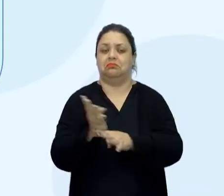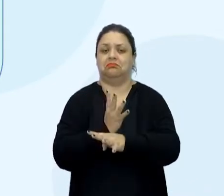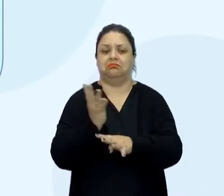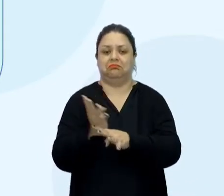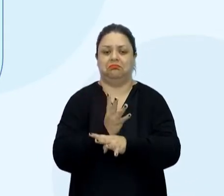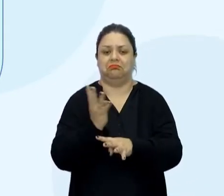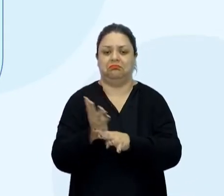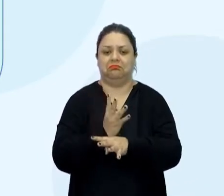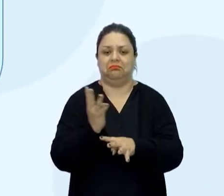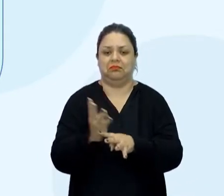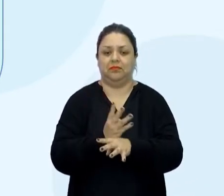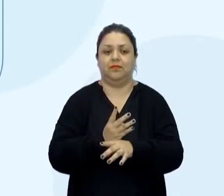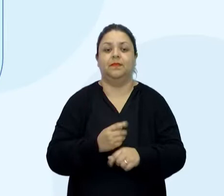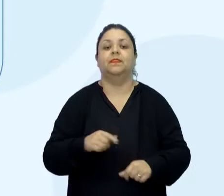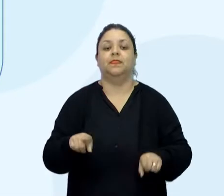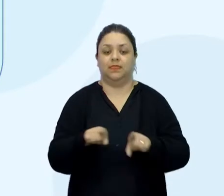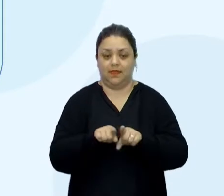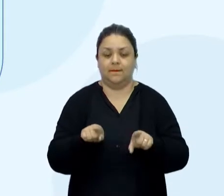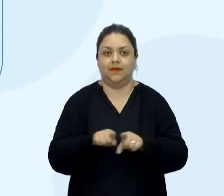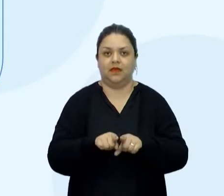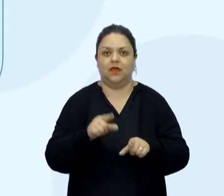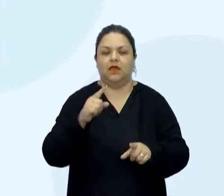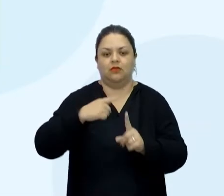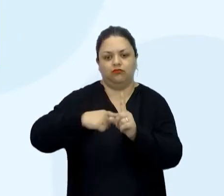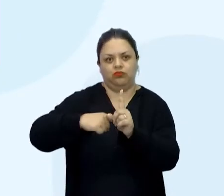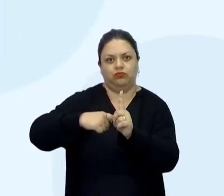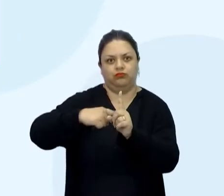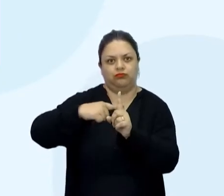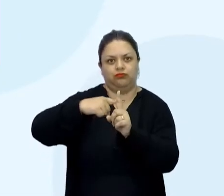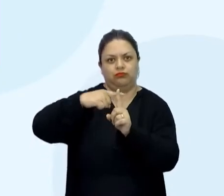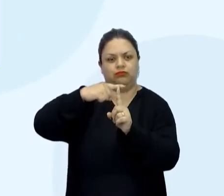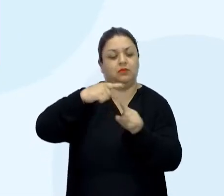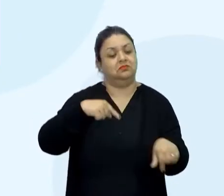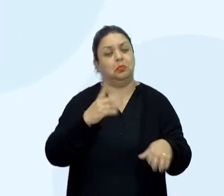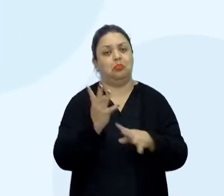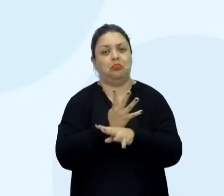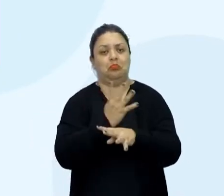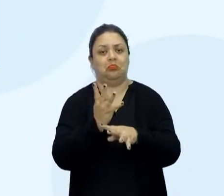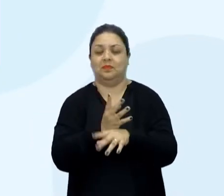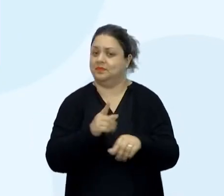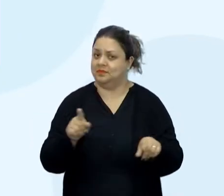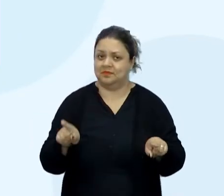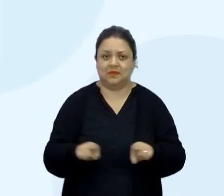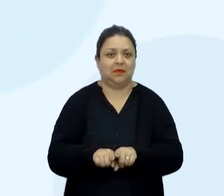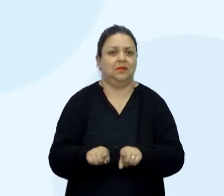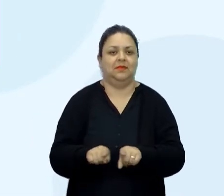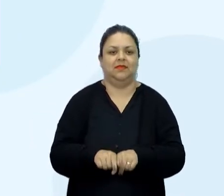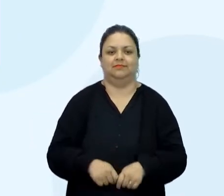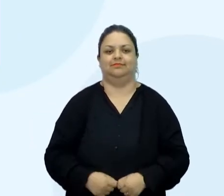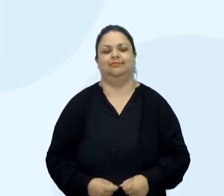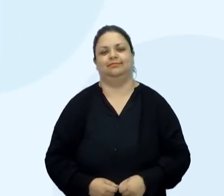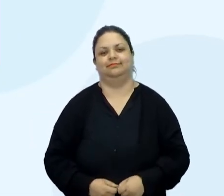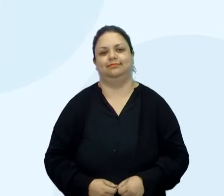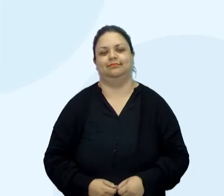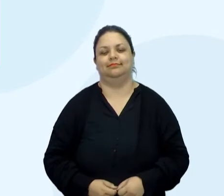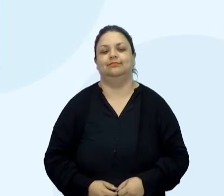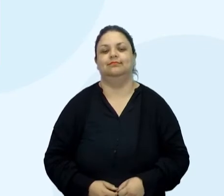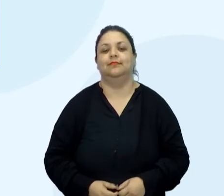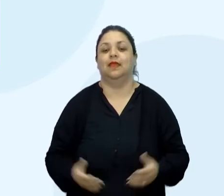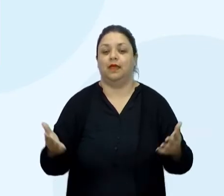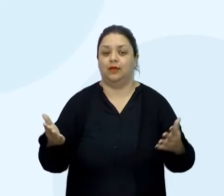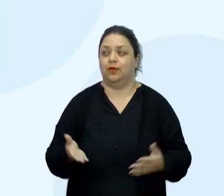resistente a altas temperaturas, tudo bem? E aí a gente vai falar um pouquinho de onde a gente encontra esses